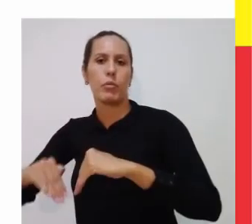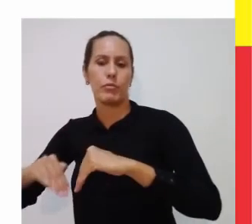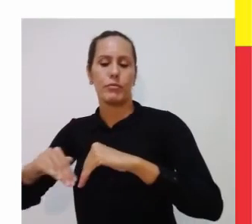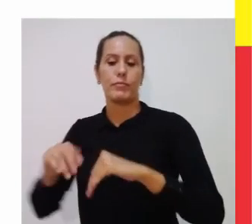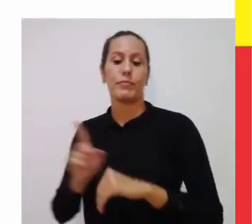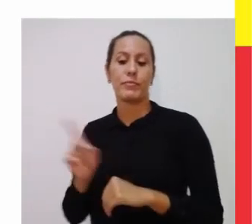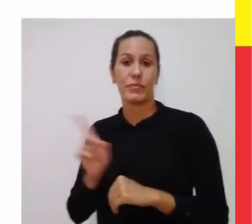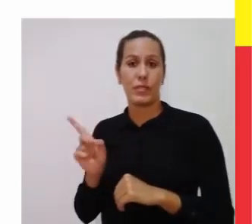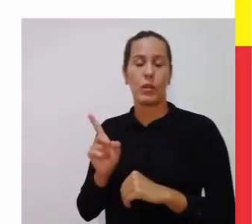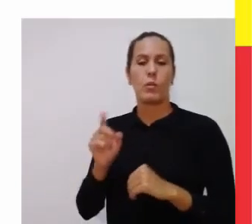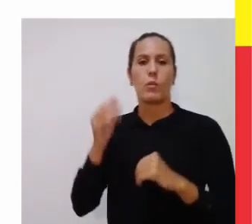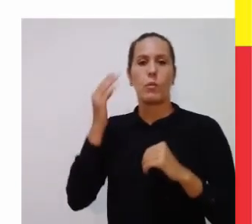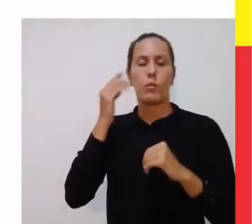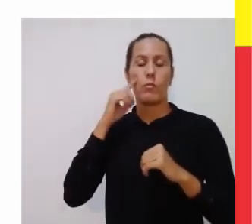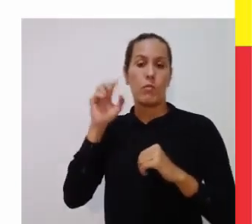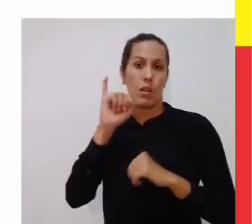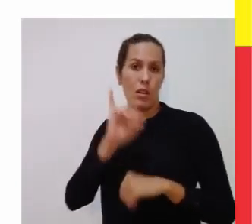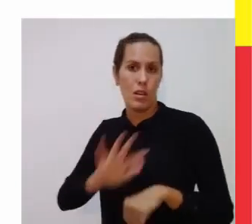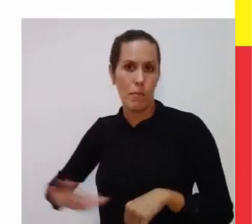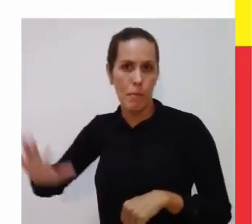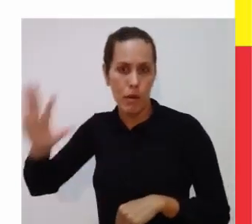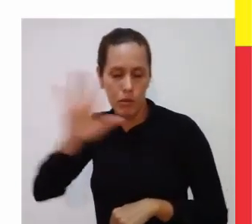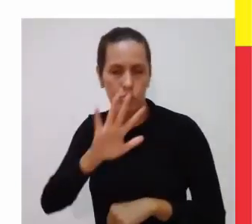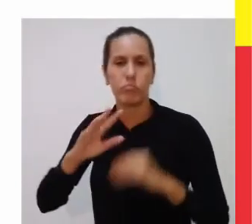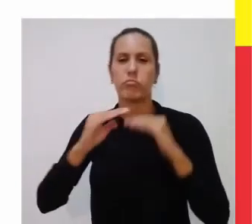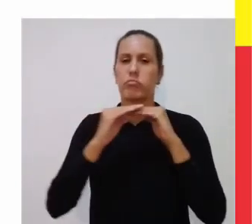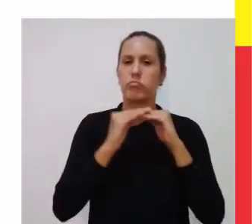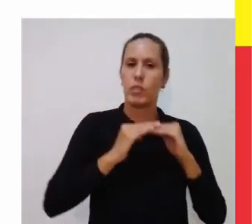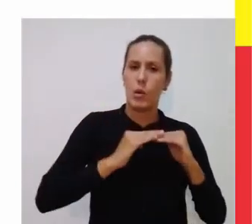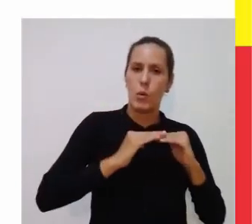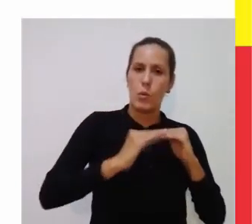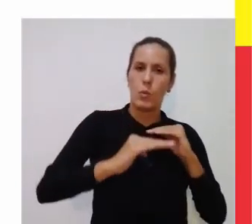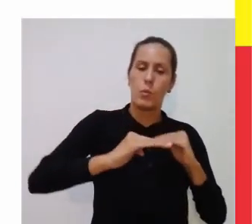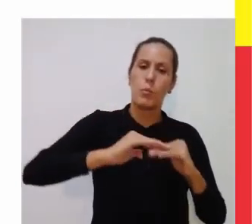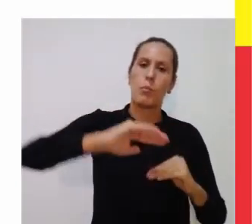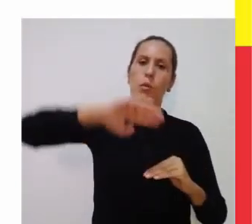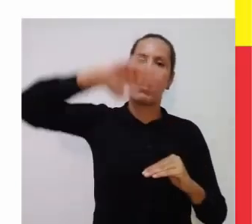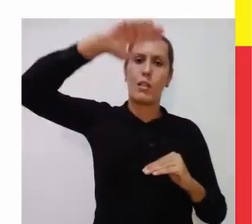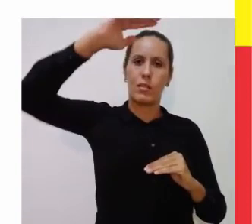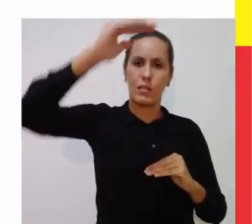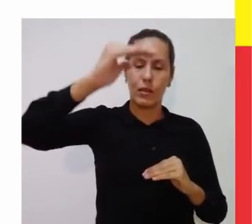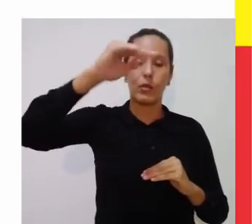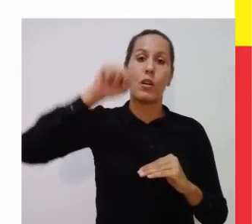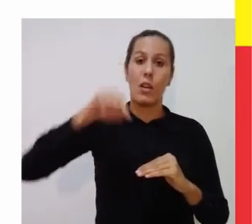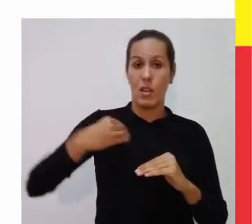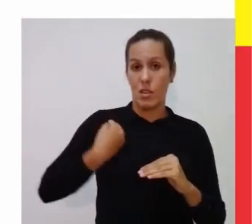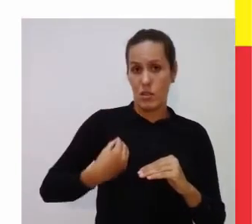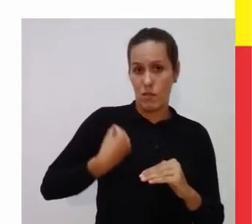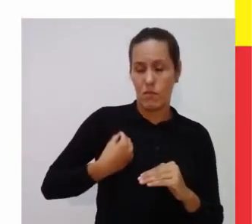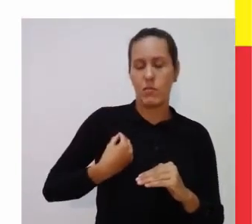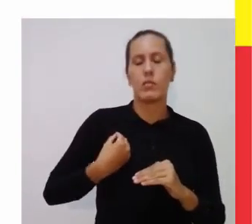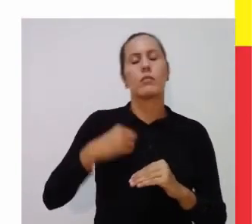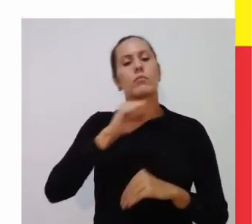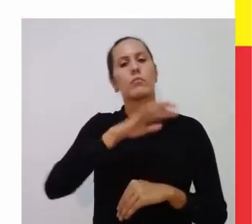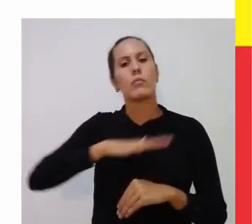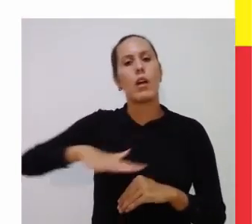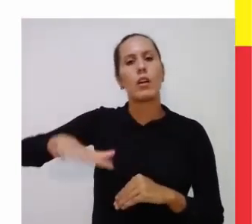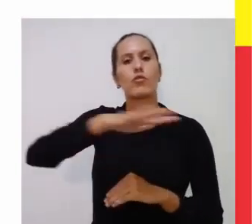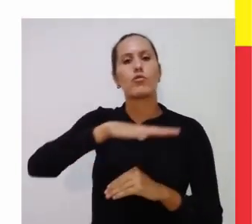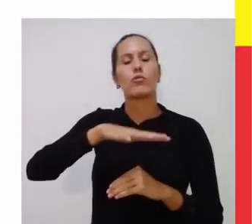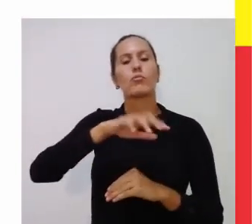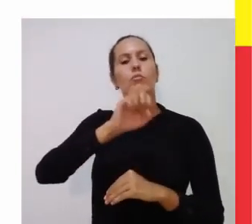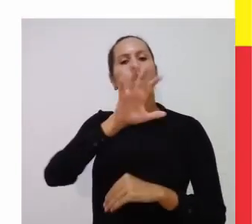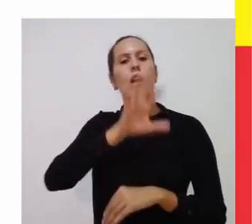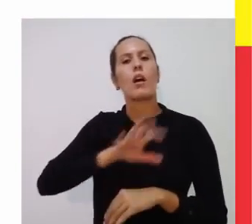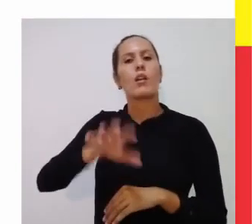aí, nessa imagem, tá? O maior planalto do Brasil que vocês estão vendo aí, esse planalto do Brasil, ele é o planalto central, tá, gente?